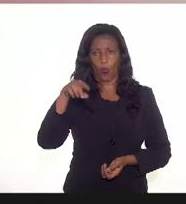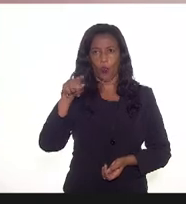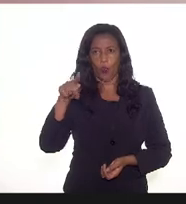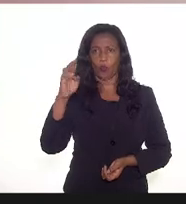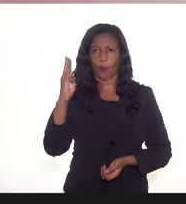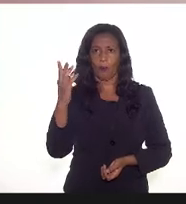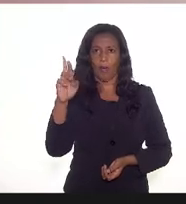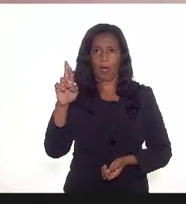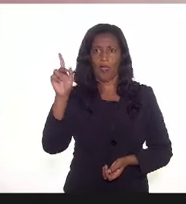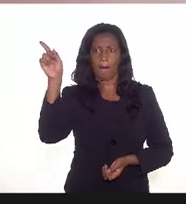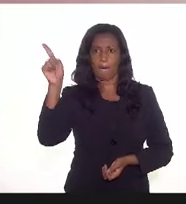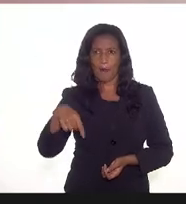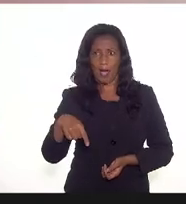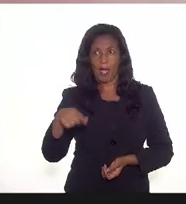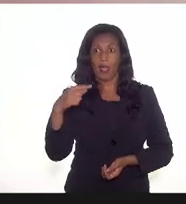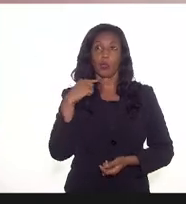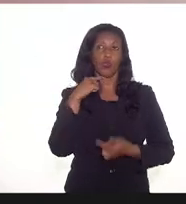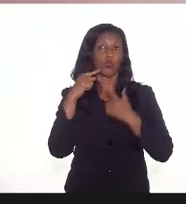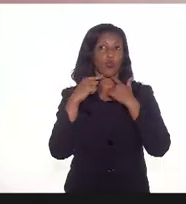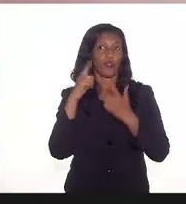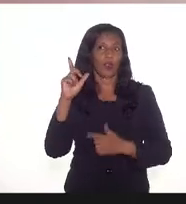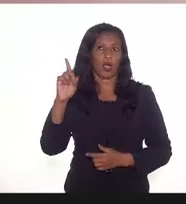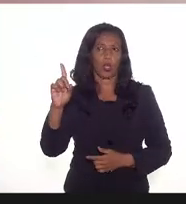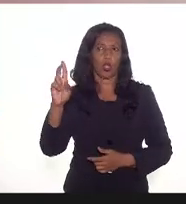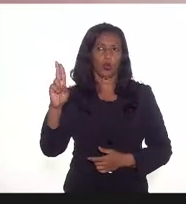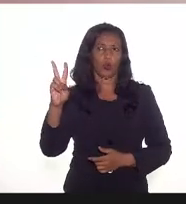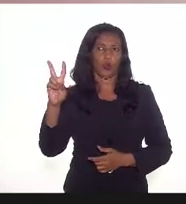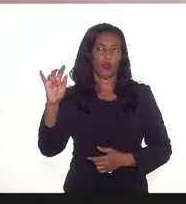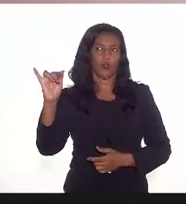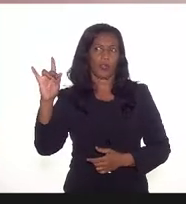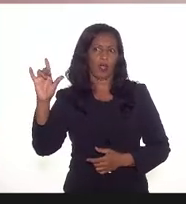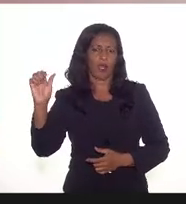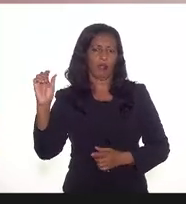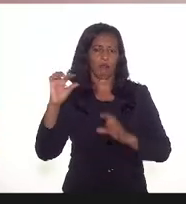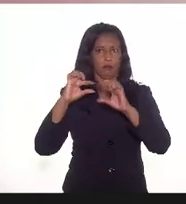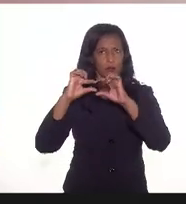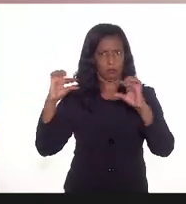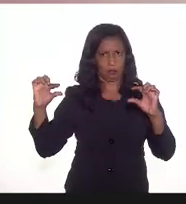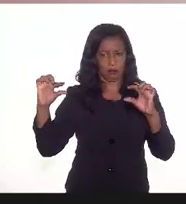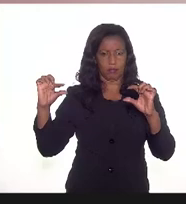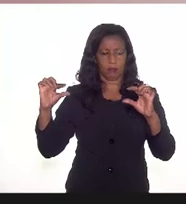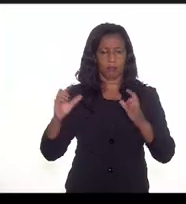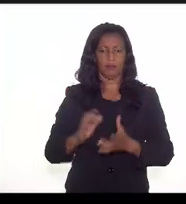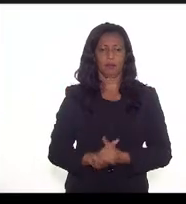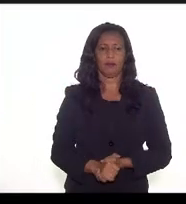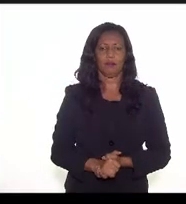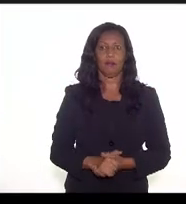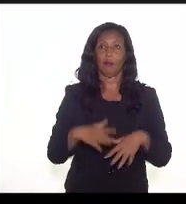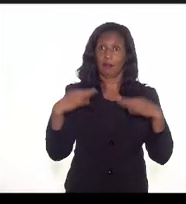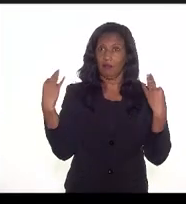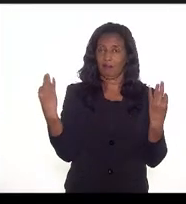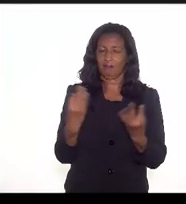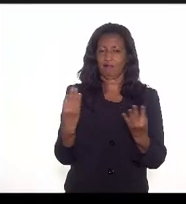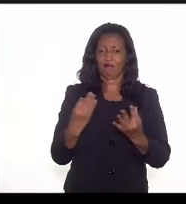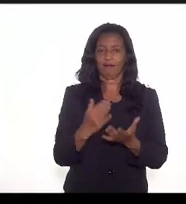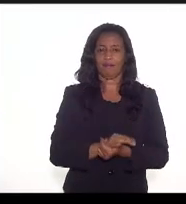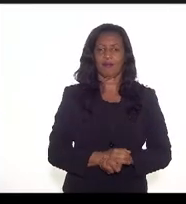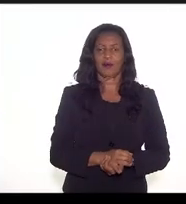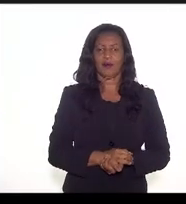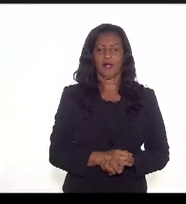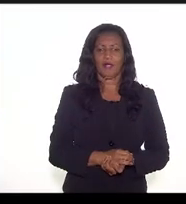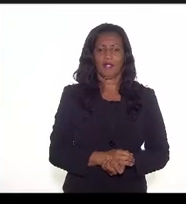agrio.com.br/dúvidas. Aí fica mais rápido, né? A comunicação fica mais rápida. Perfeitamente. Nós